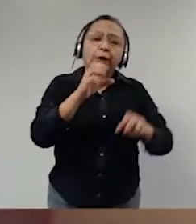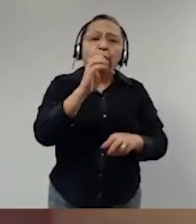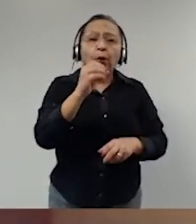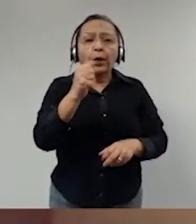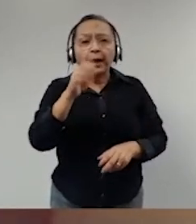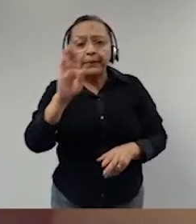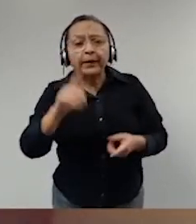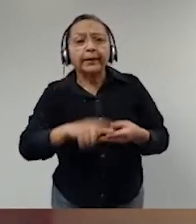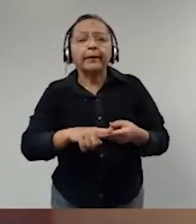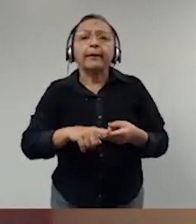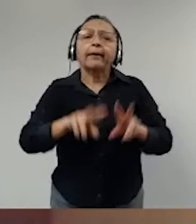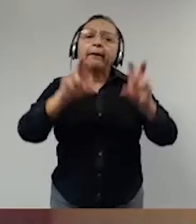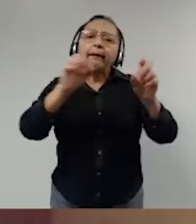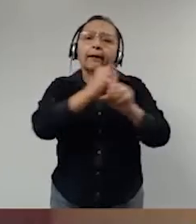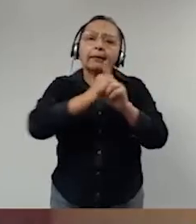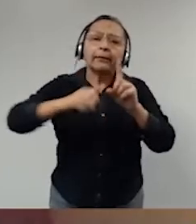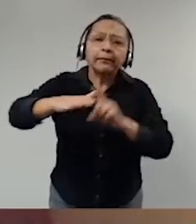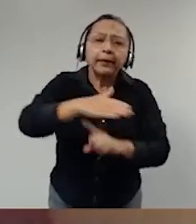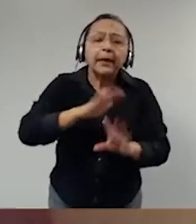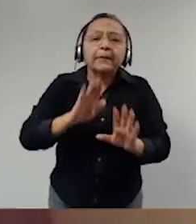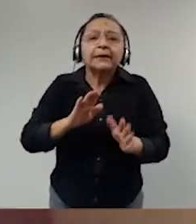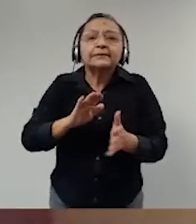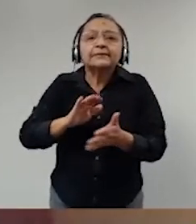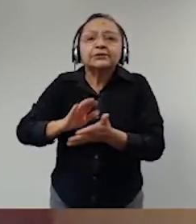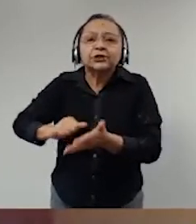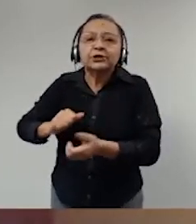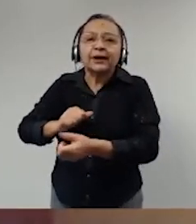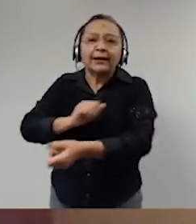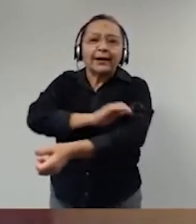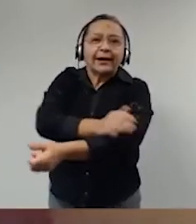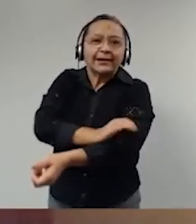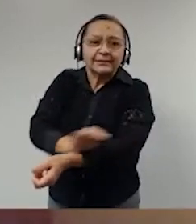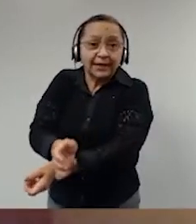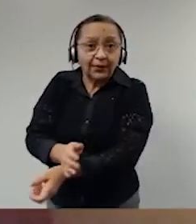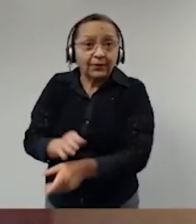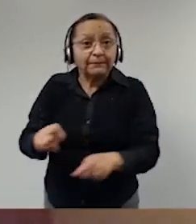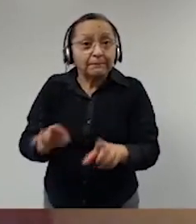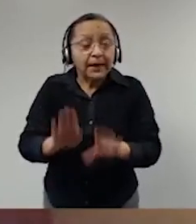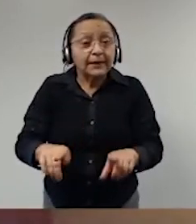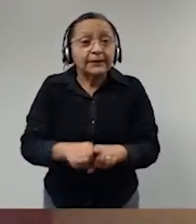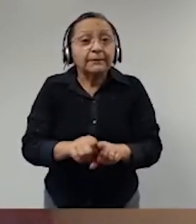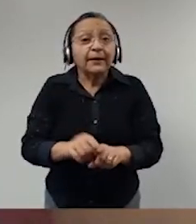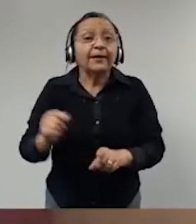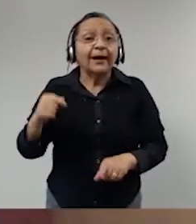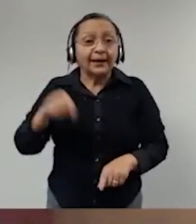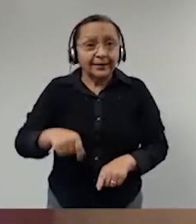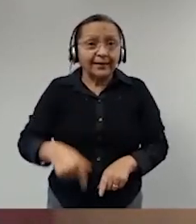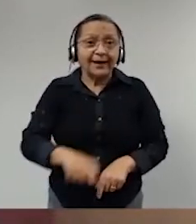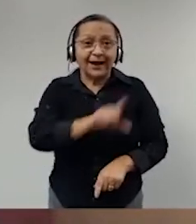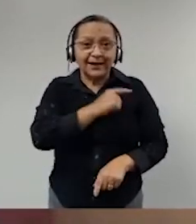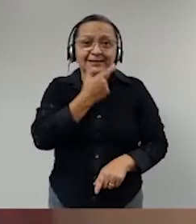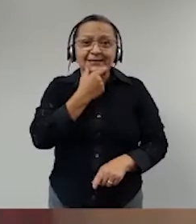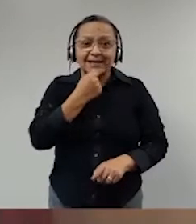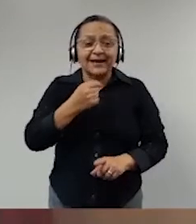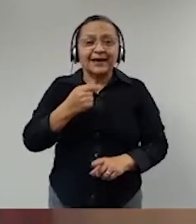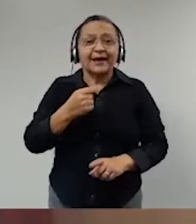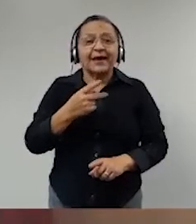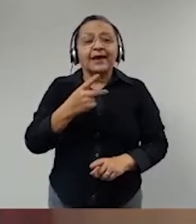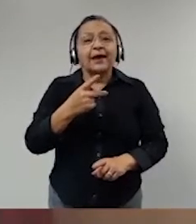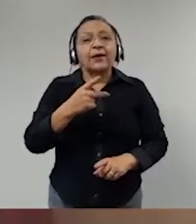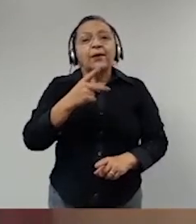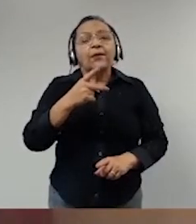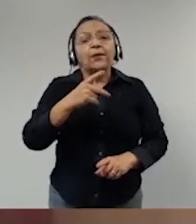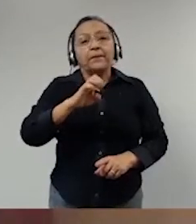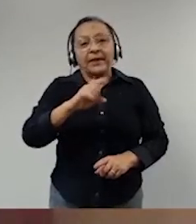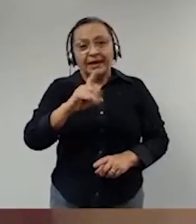tem historicamente tratado a questão racial. Entretanto, como já foi dito aqui pelo Preto Zezé, especialmente, o Adilson também